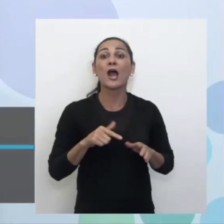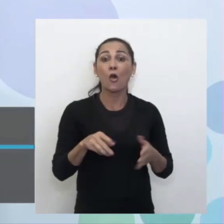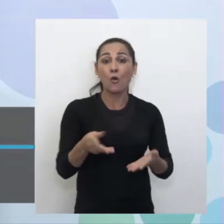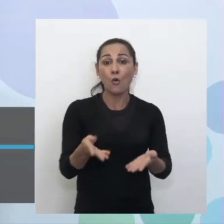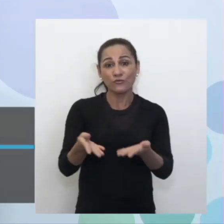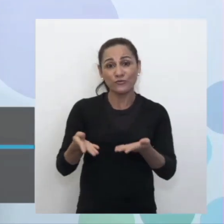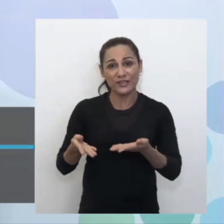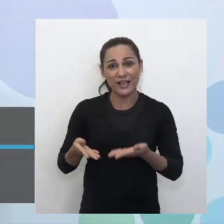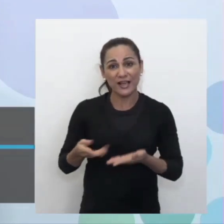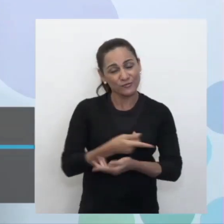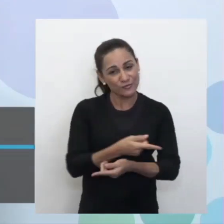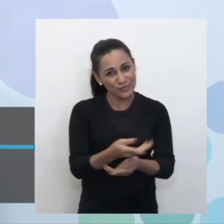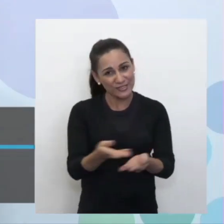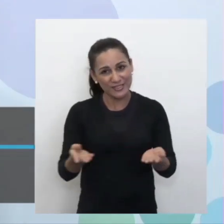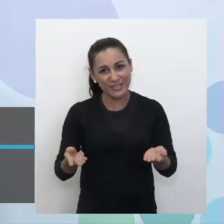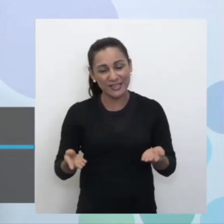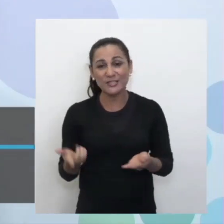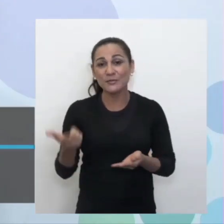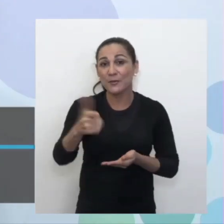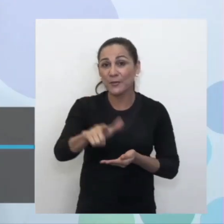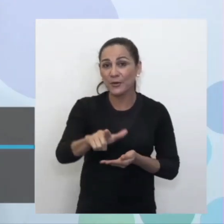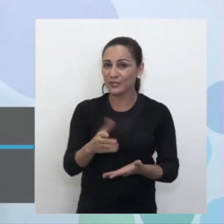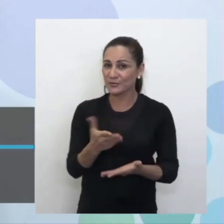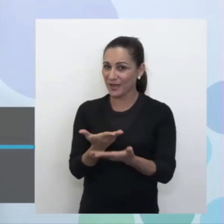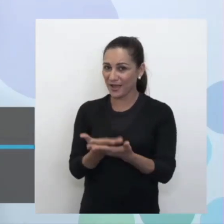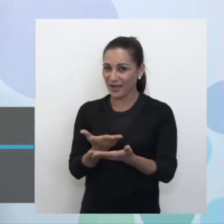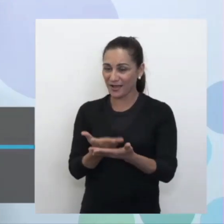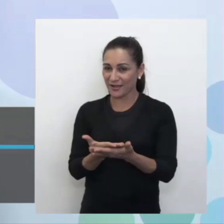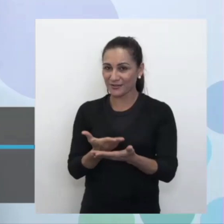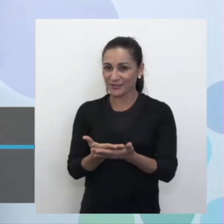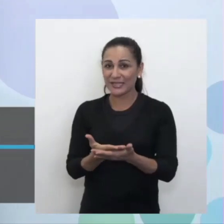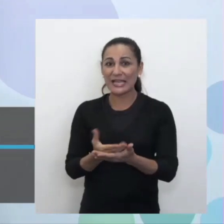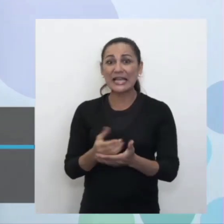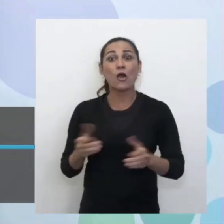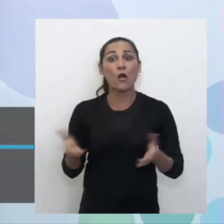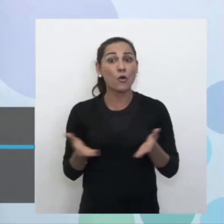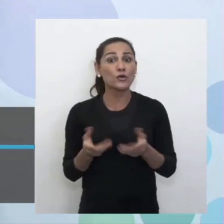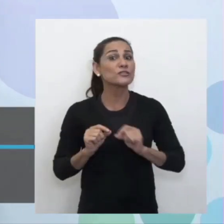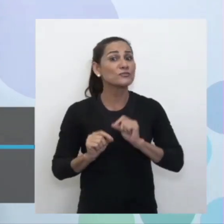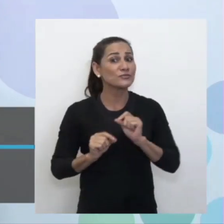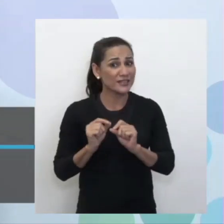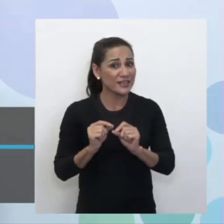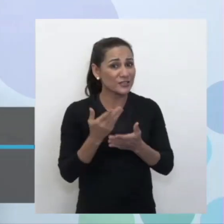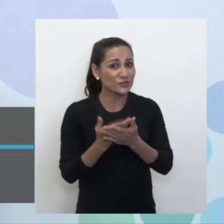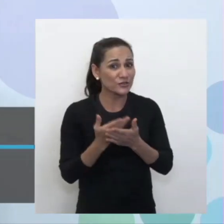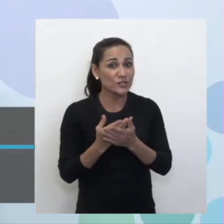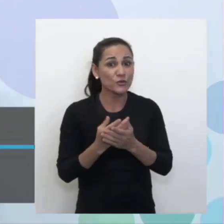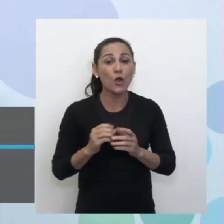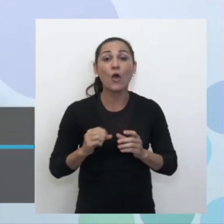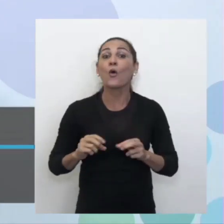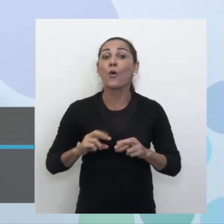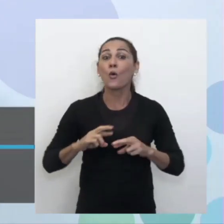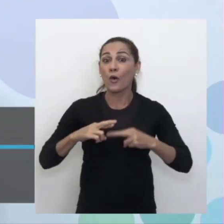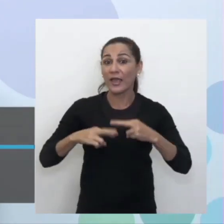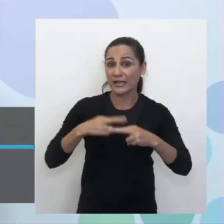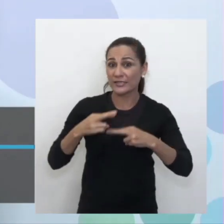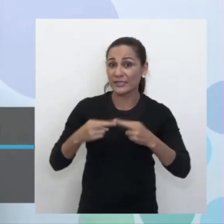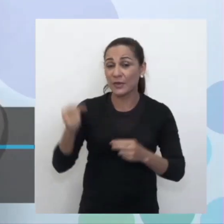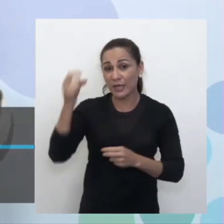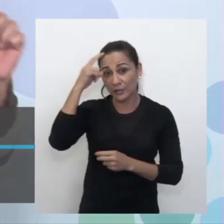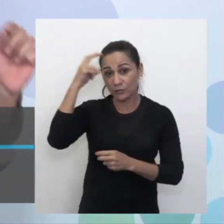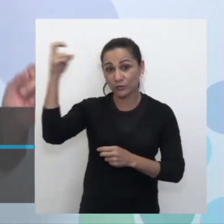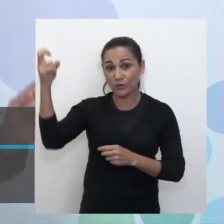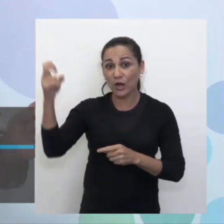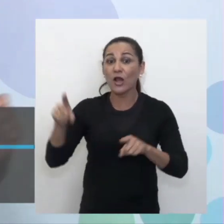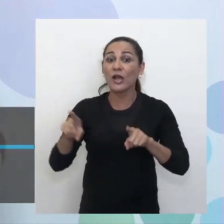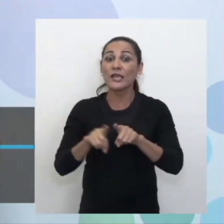para convidá-los para a aula da próxima semana. Nós estamos estudando o renascimento cultural, o